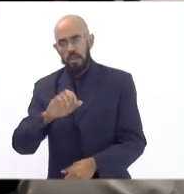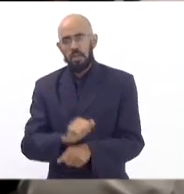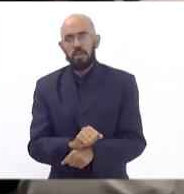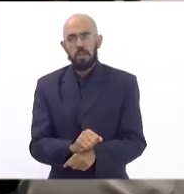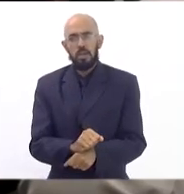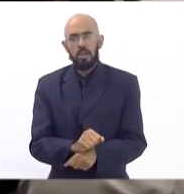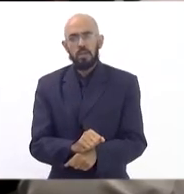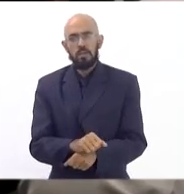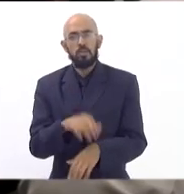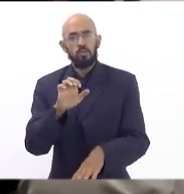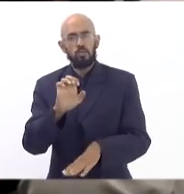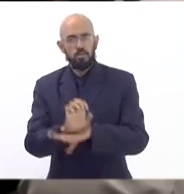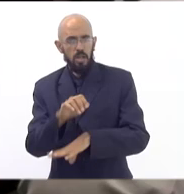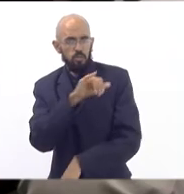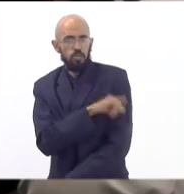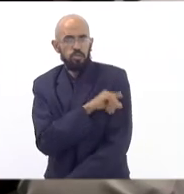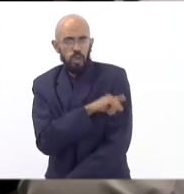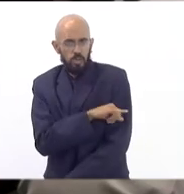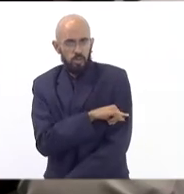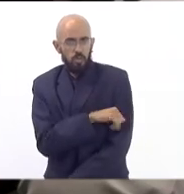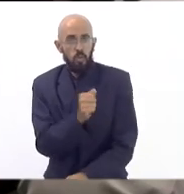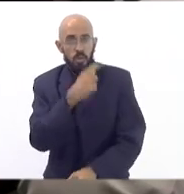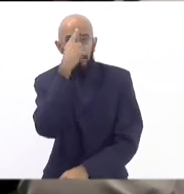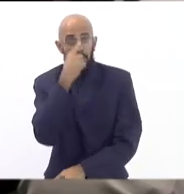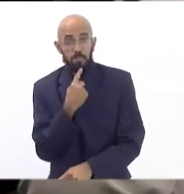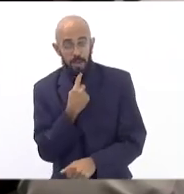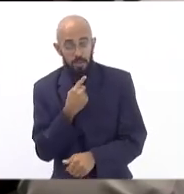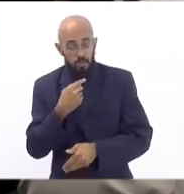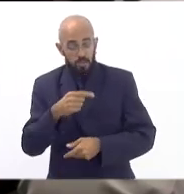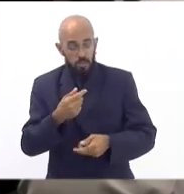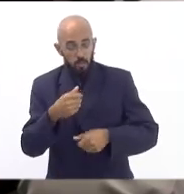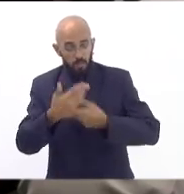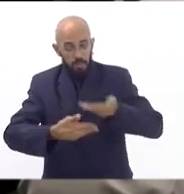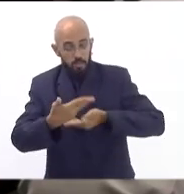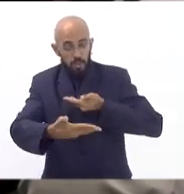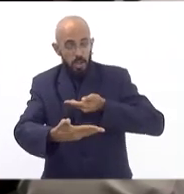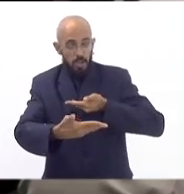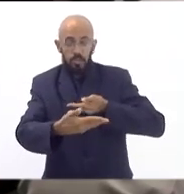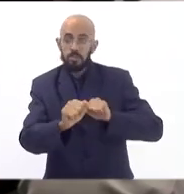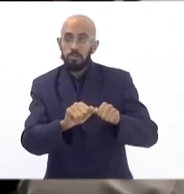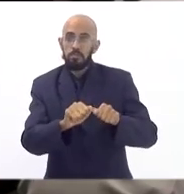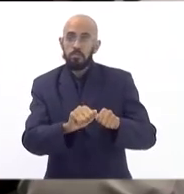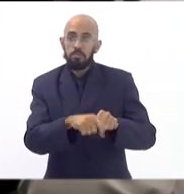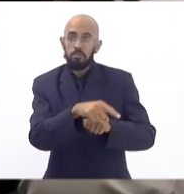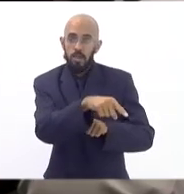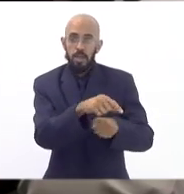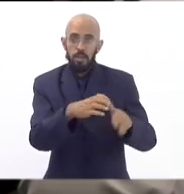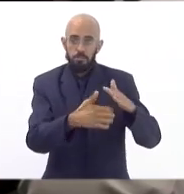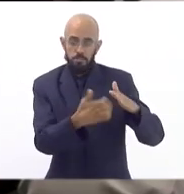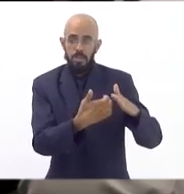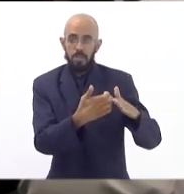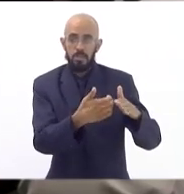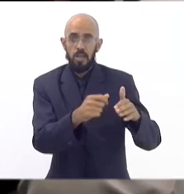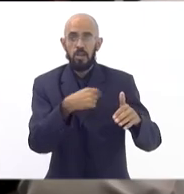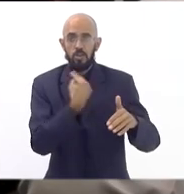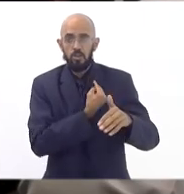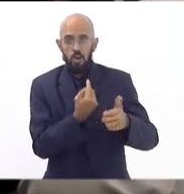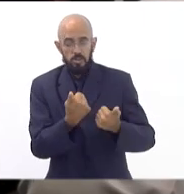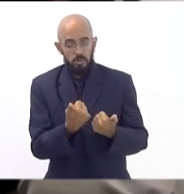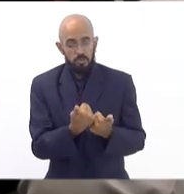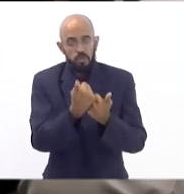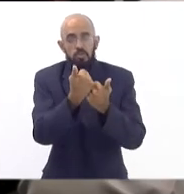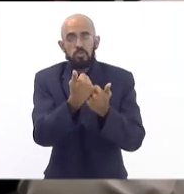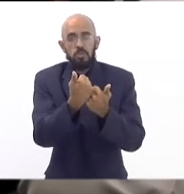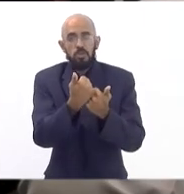Estado do Rio de Janeiro através das imagens compartilhadas pelas concessionárias com nossos sonhos e a gente da sua a gente dá